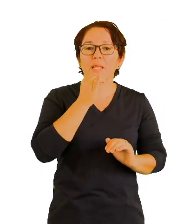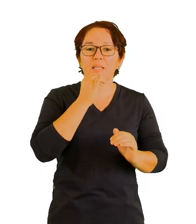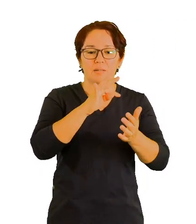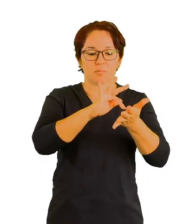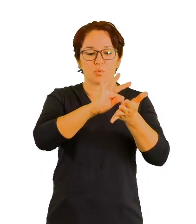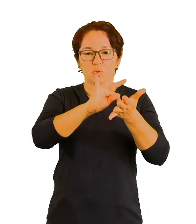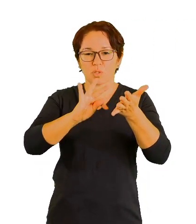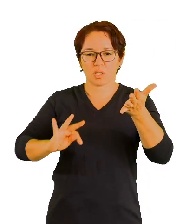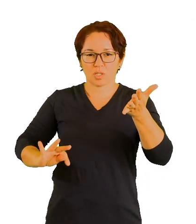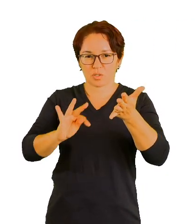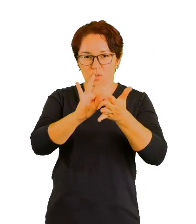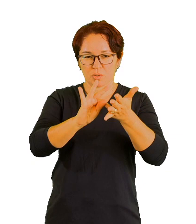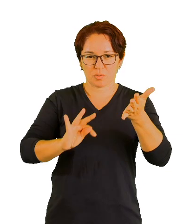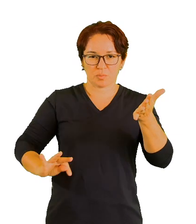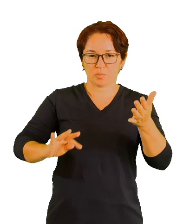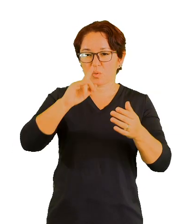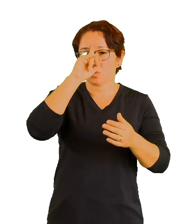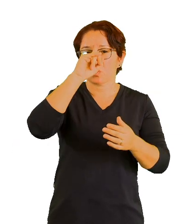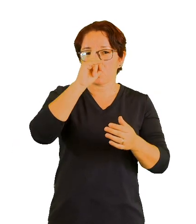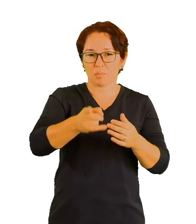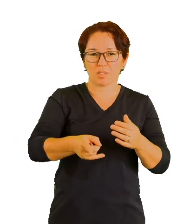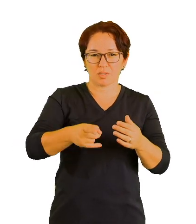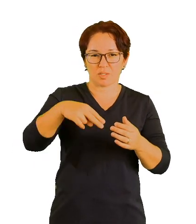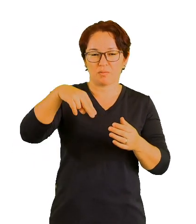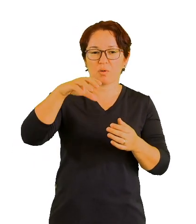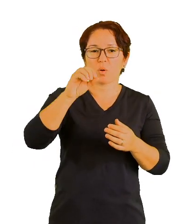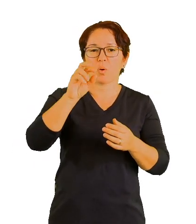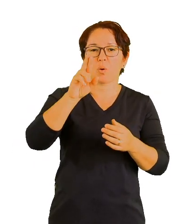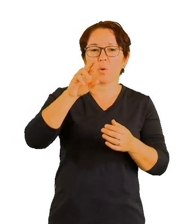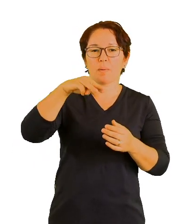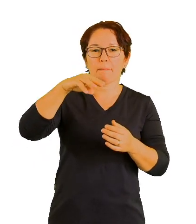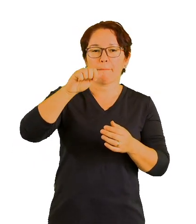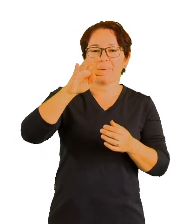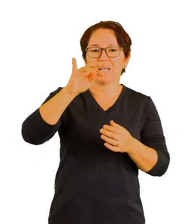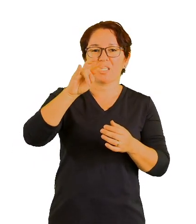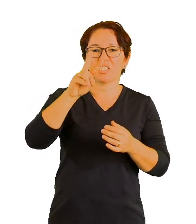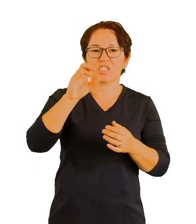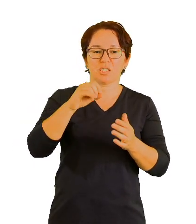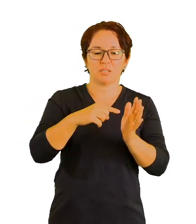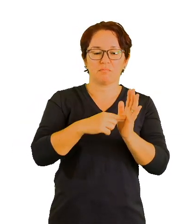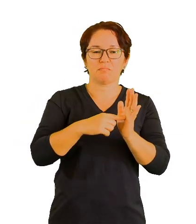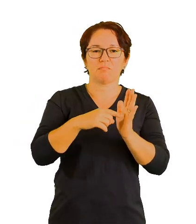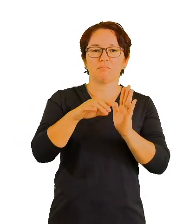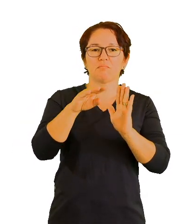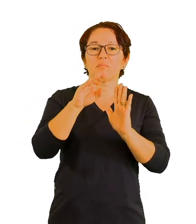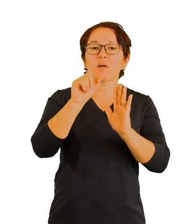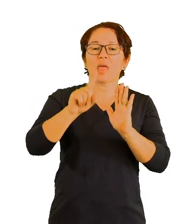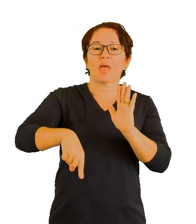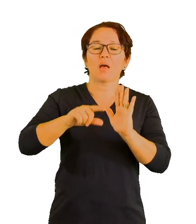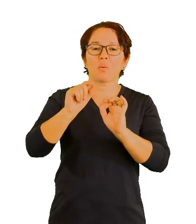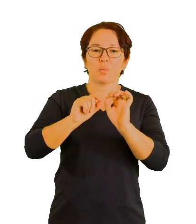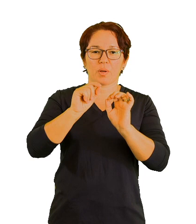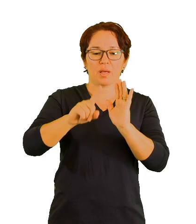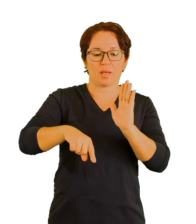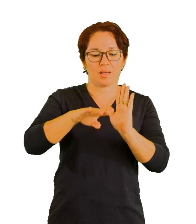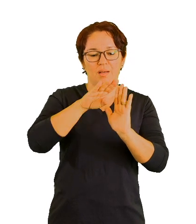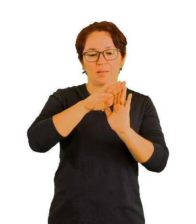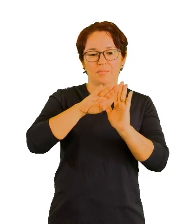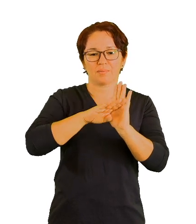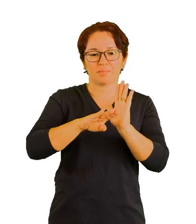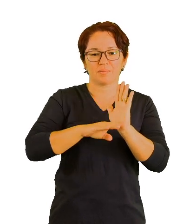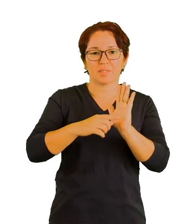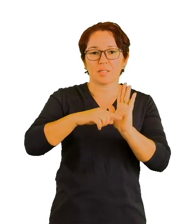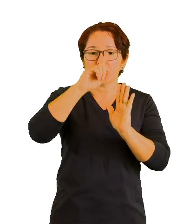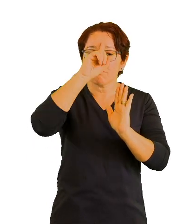domínio social, que tem o objetivo de fazer instruções e prescrições para a